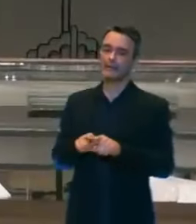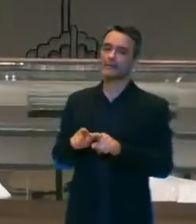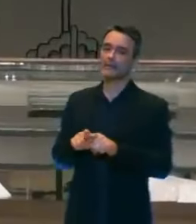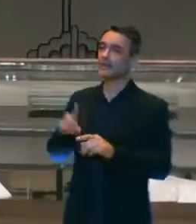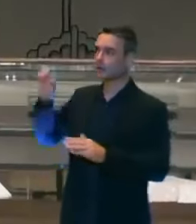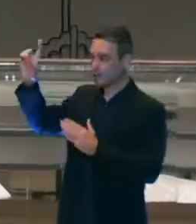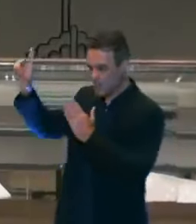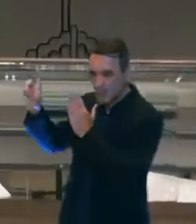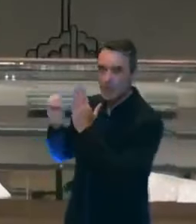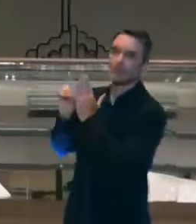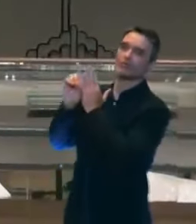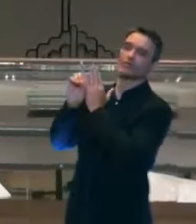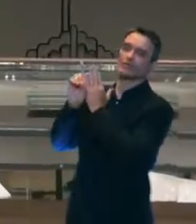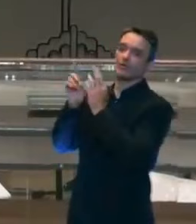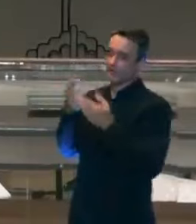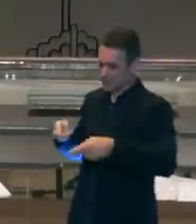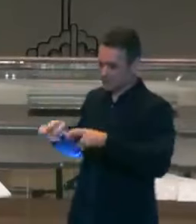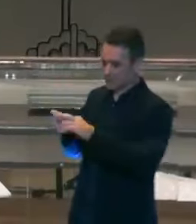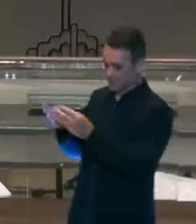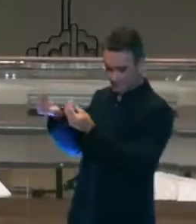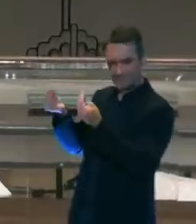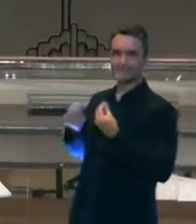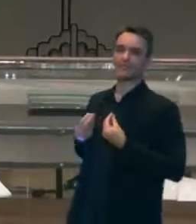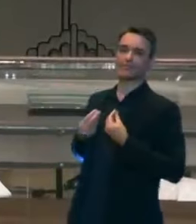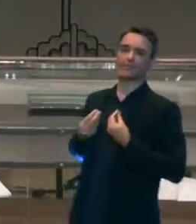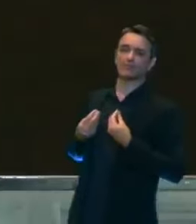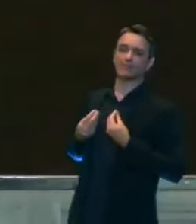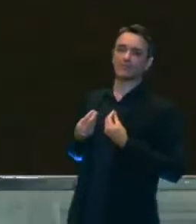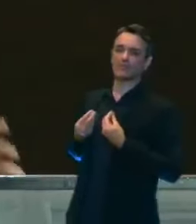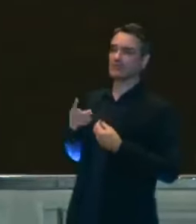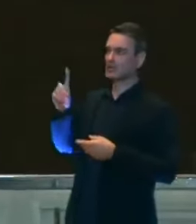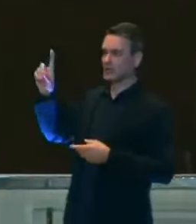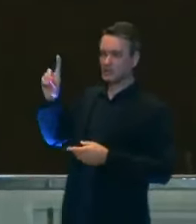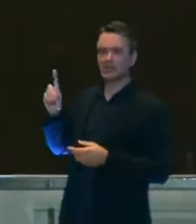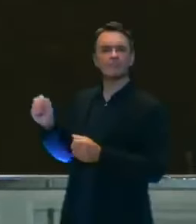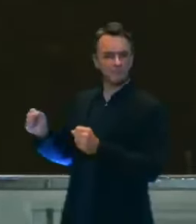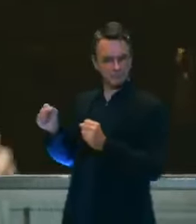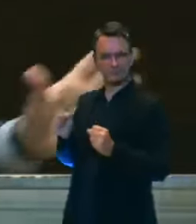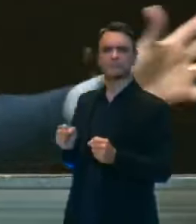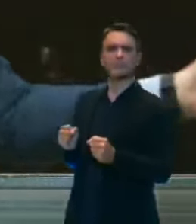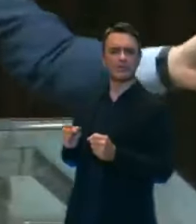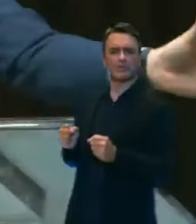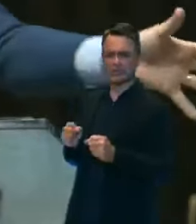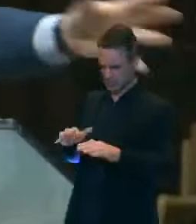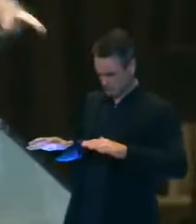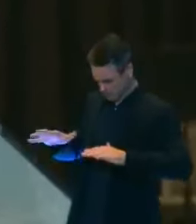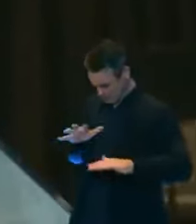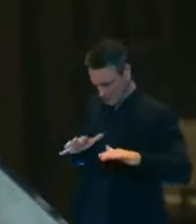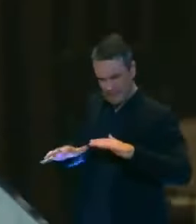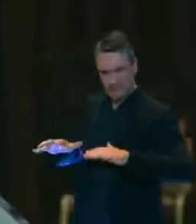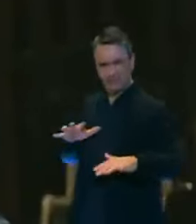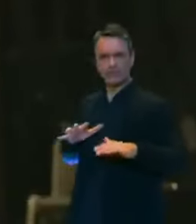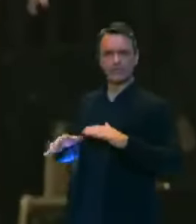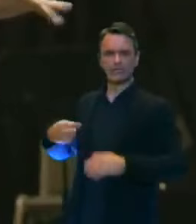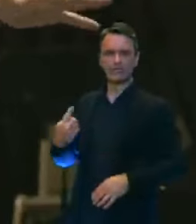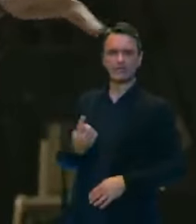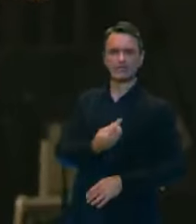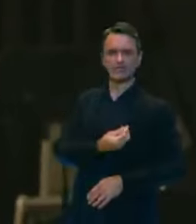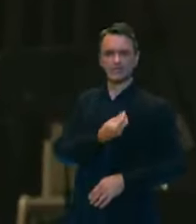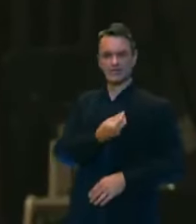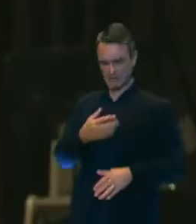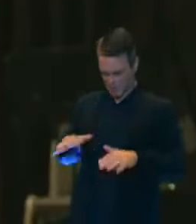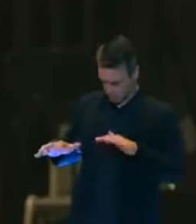renovar completamente. Ele pode mexer as nossas estruturas, Ele disse: aplanem os